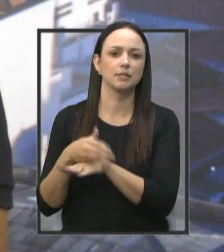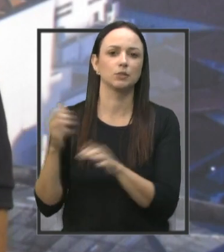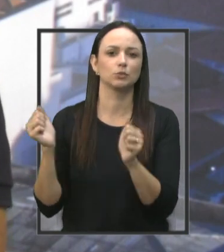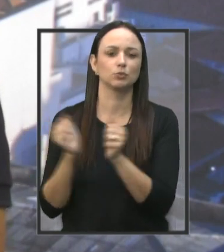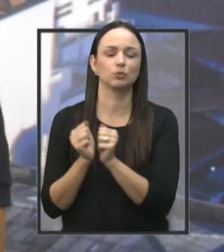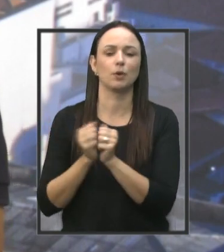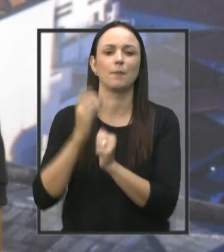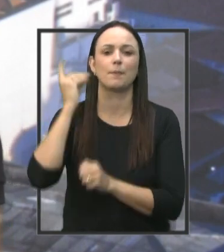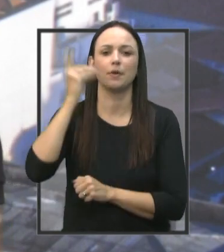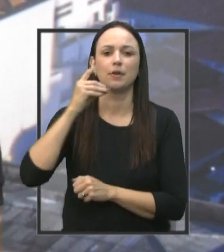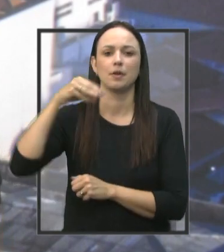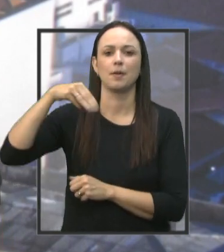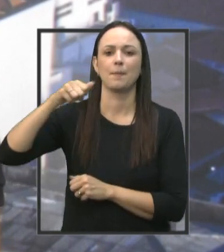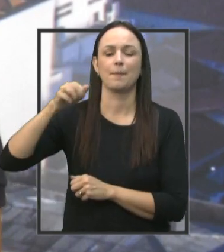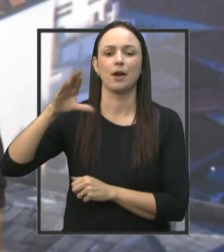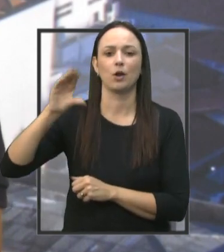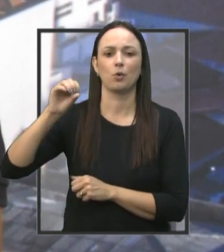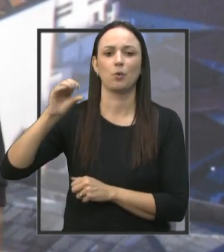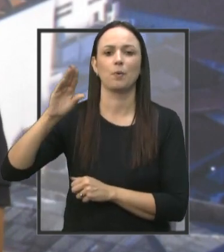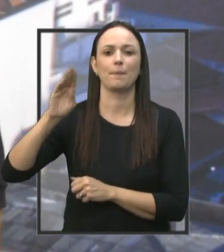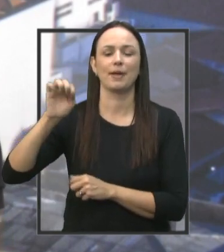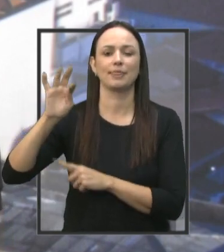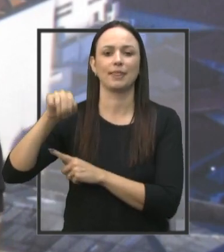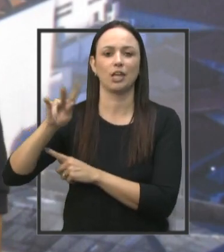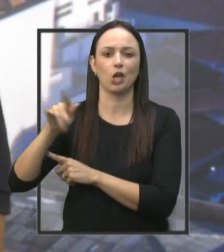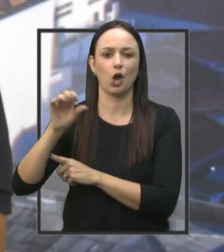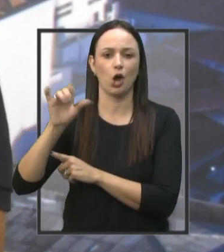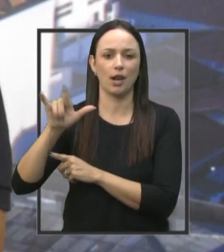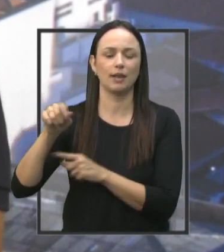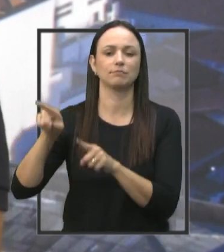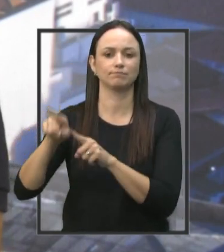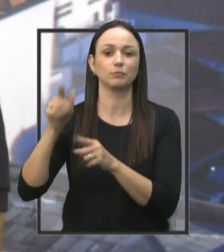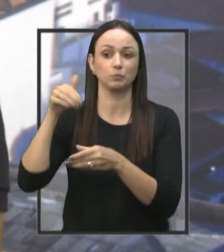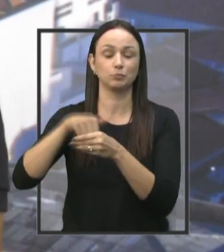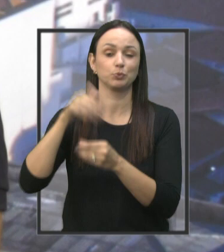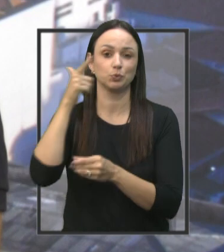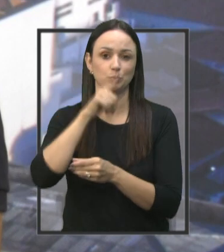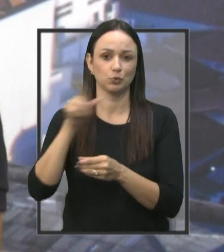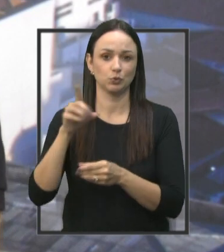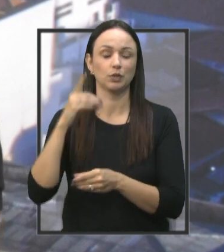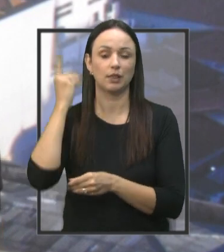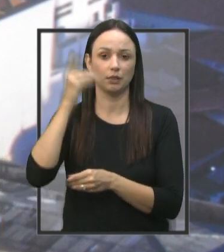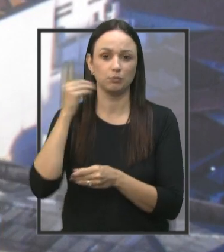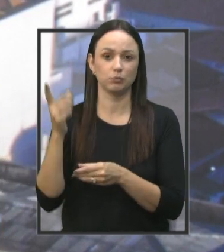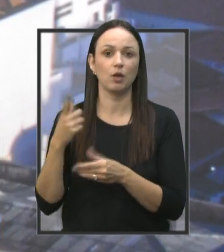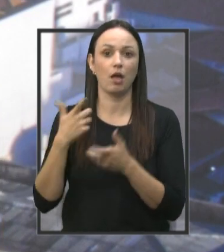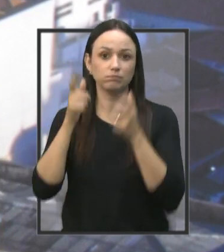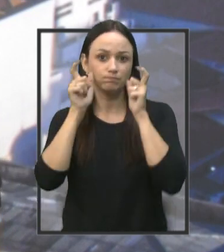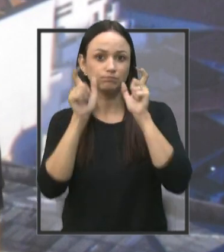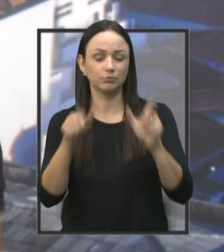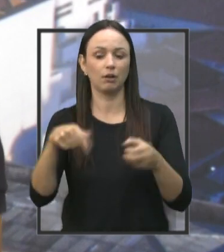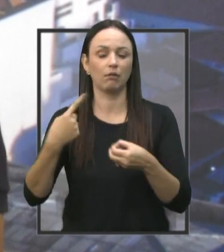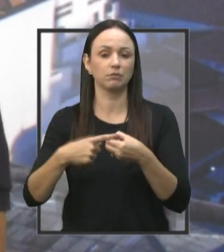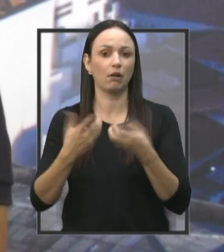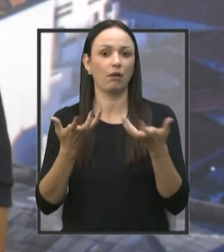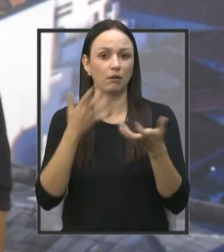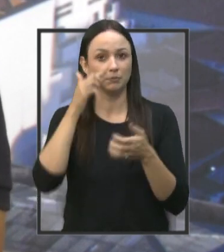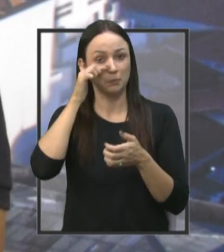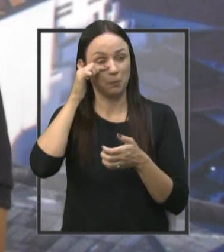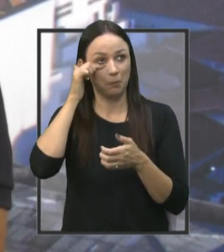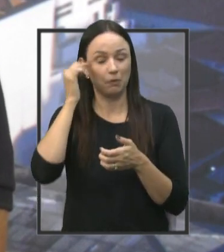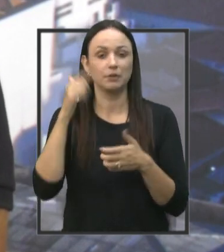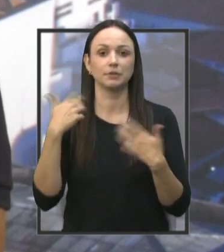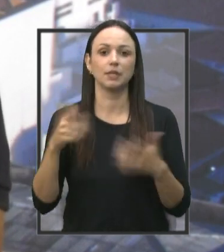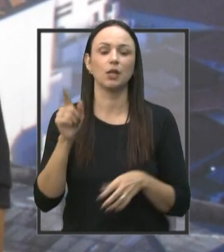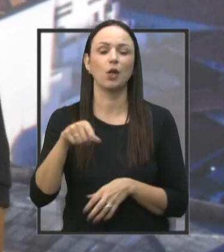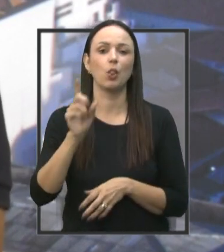junto ao deputado Marco Bertaioli, né, deputado reeleito, e que demonstrou grande interesse pelo nosso município.